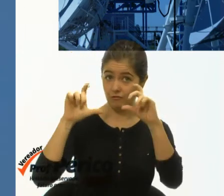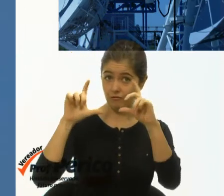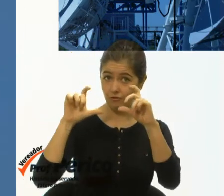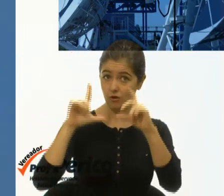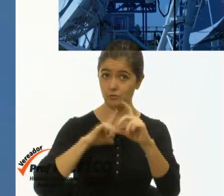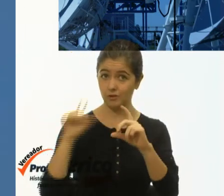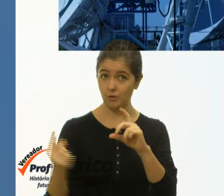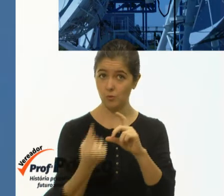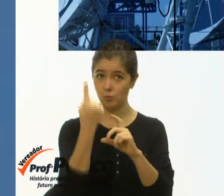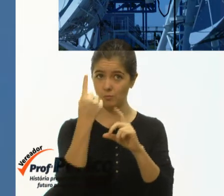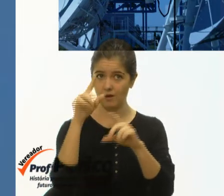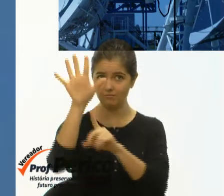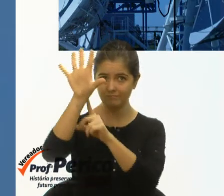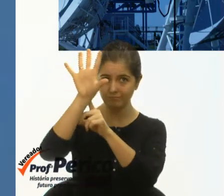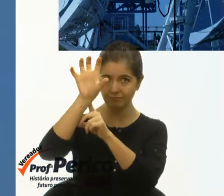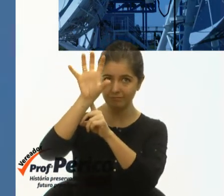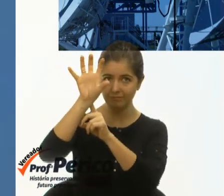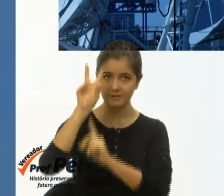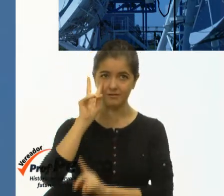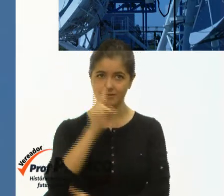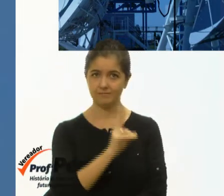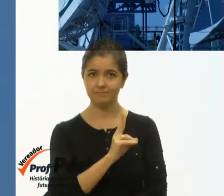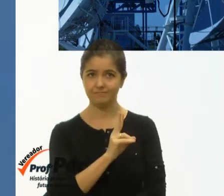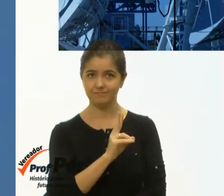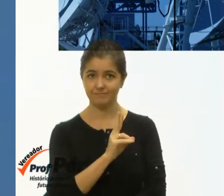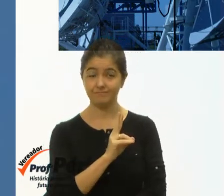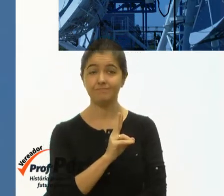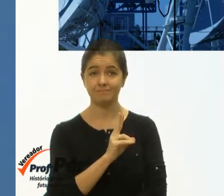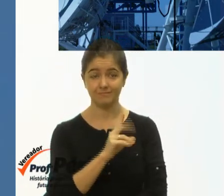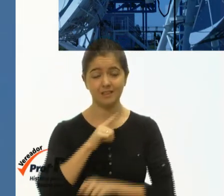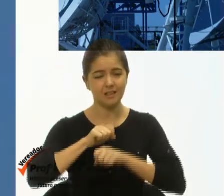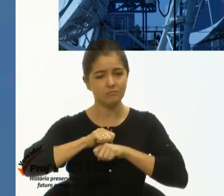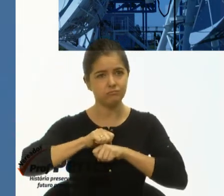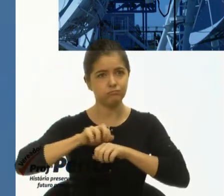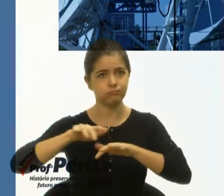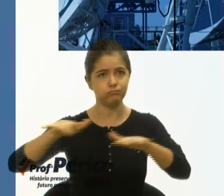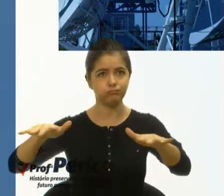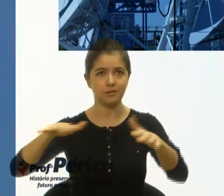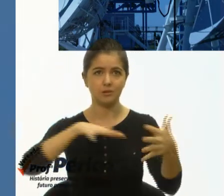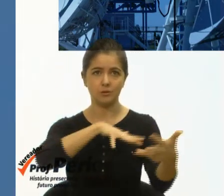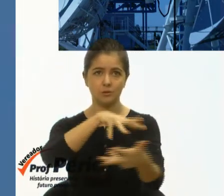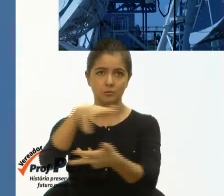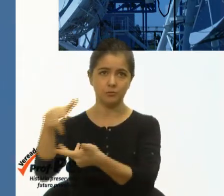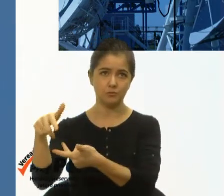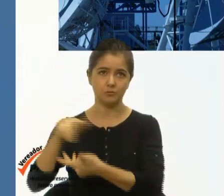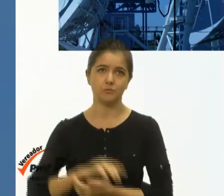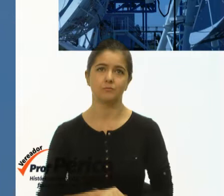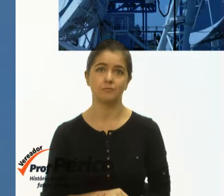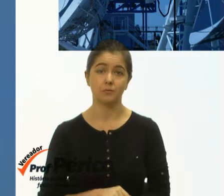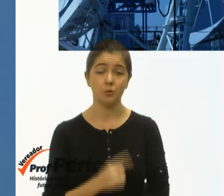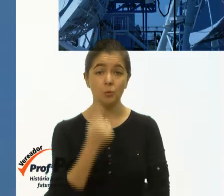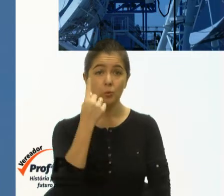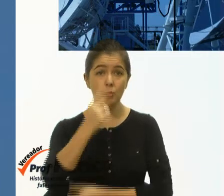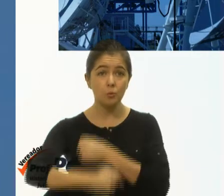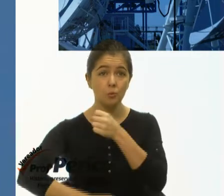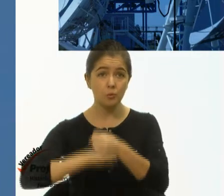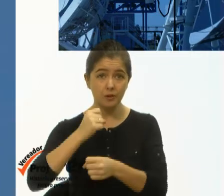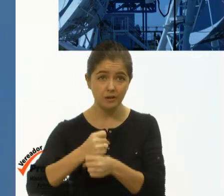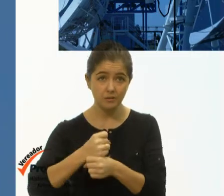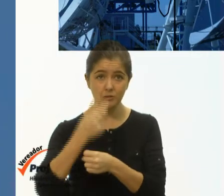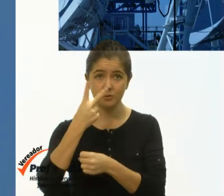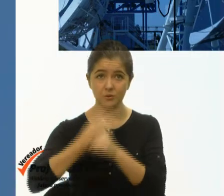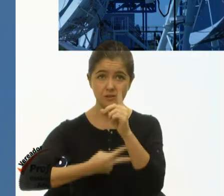das antenas, espalhadas pelo mundo desta empresa, que está 1 ano e 2 meses